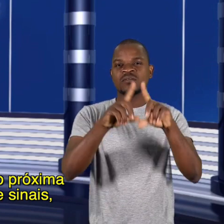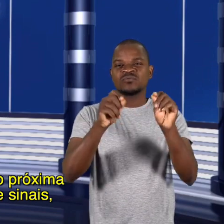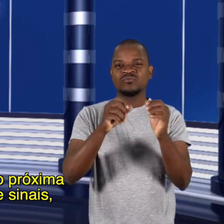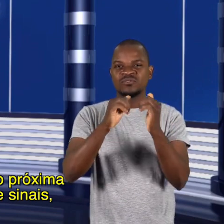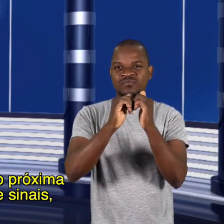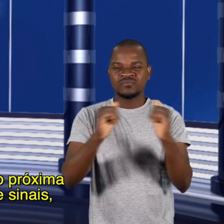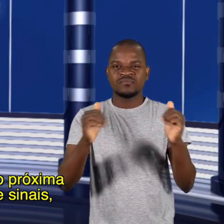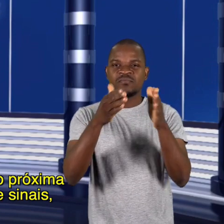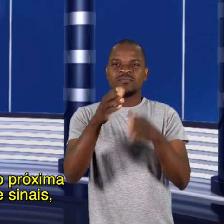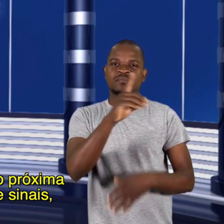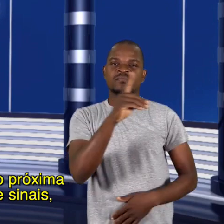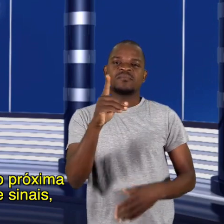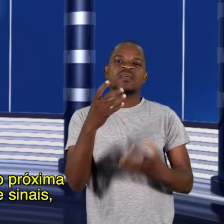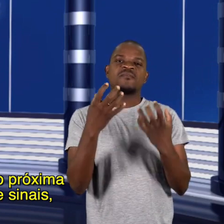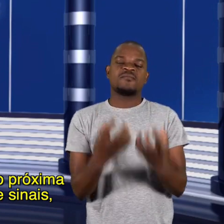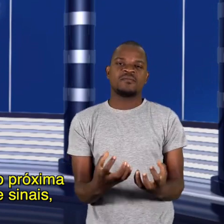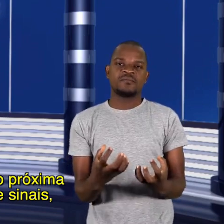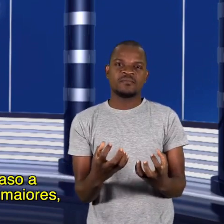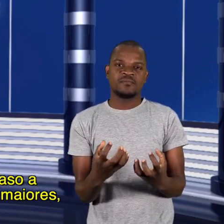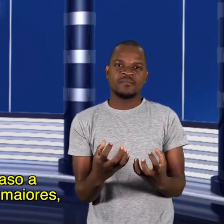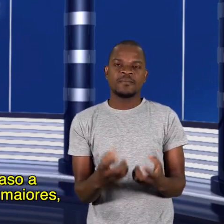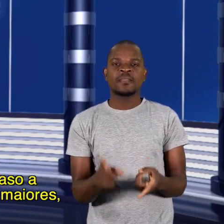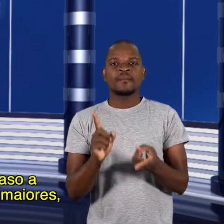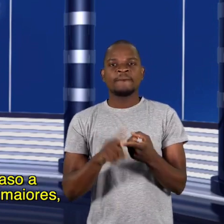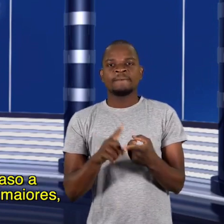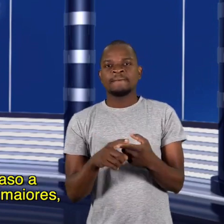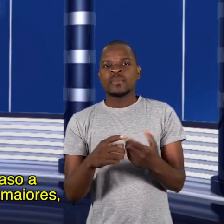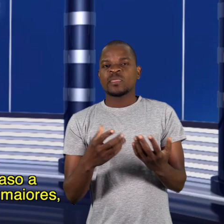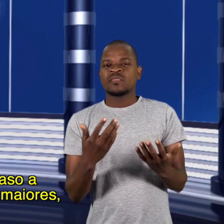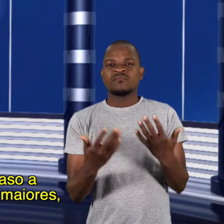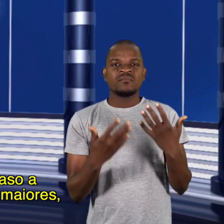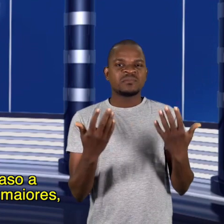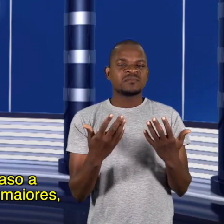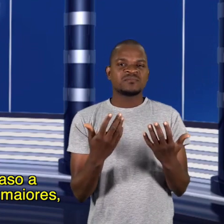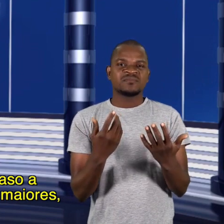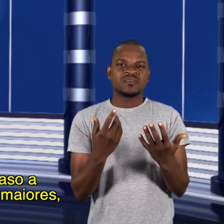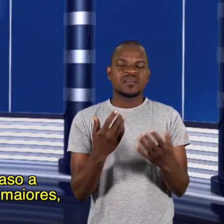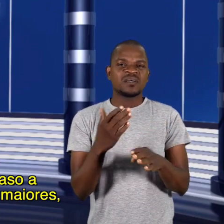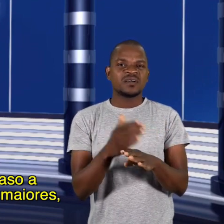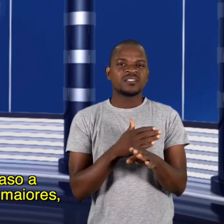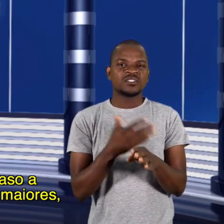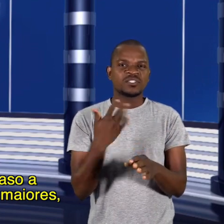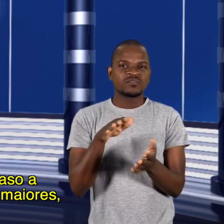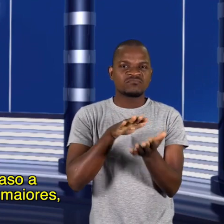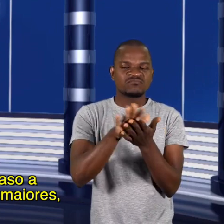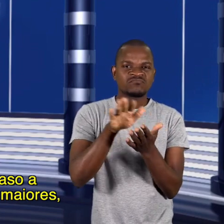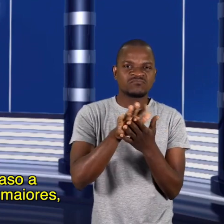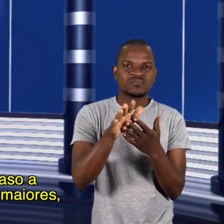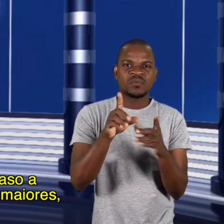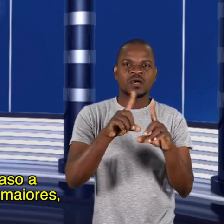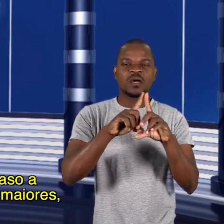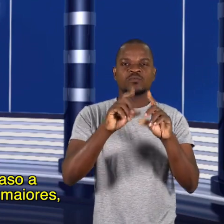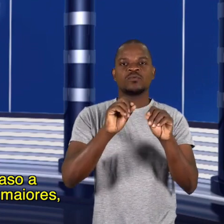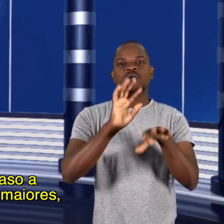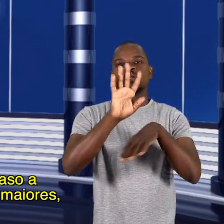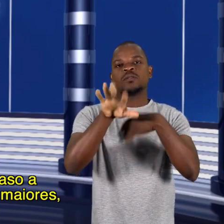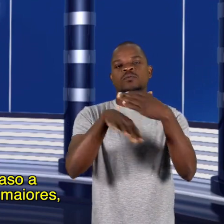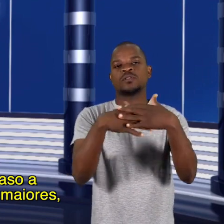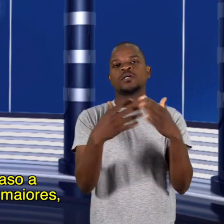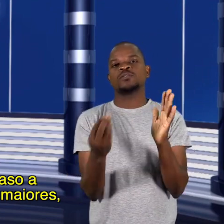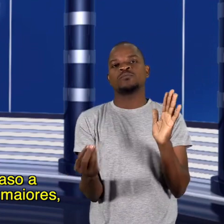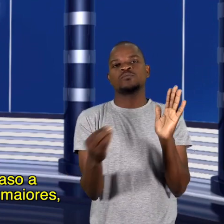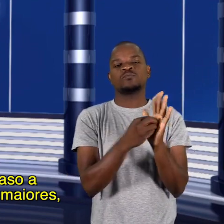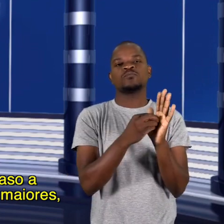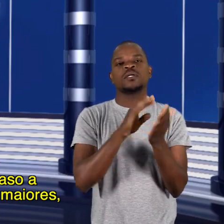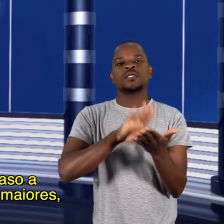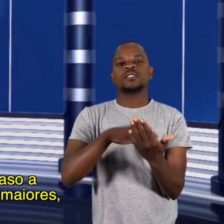introdução, desculpa, da língua de sinais. Mas depois planos concretos daquilo que vamos fazer caso esta pandemia não é? Ganhe